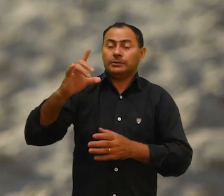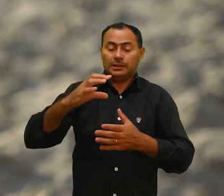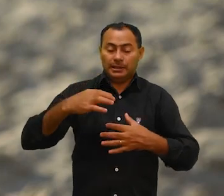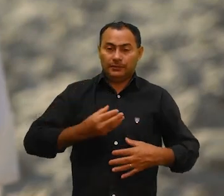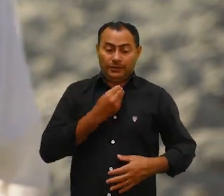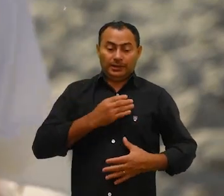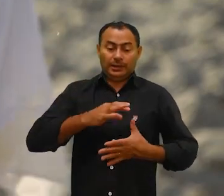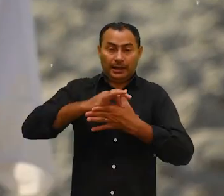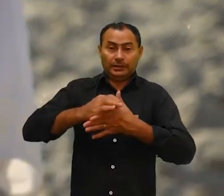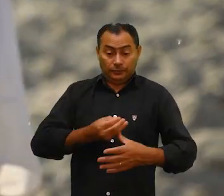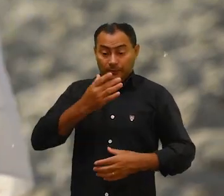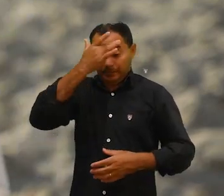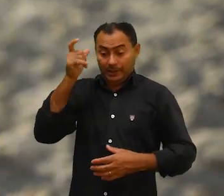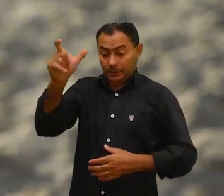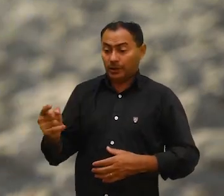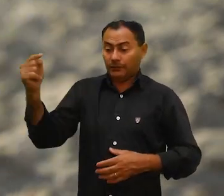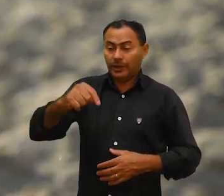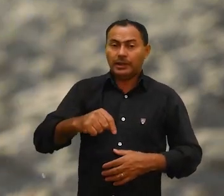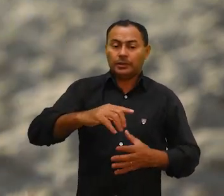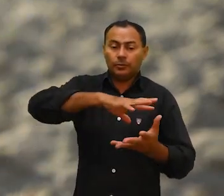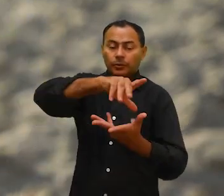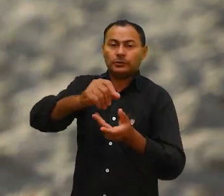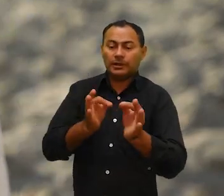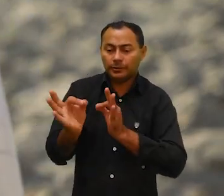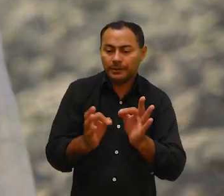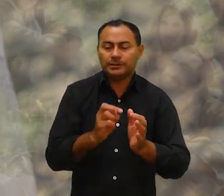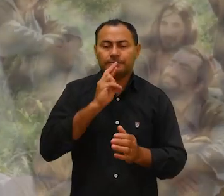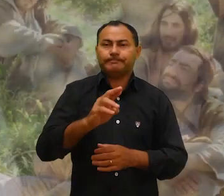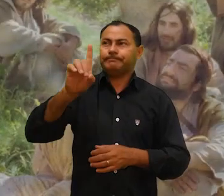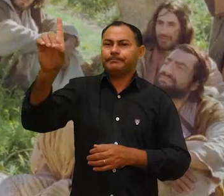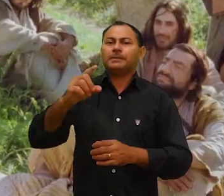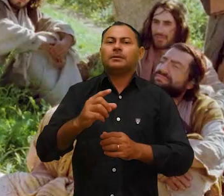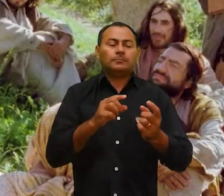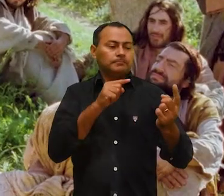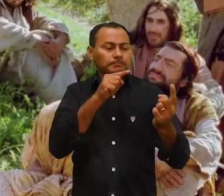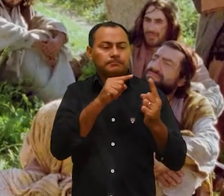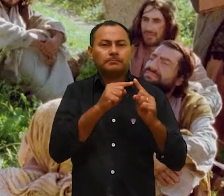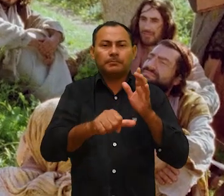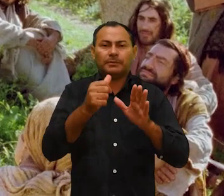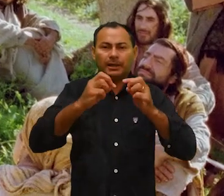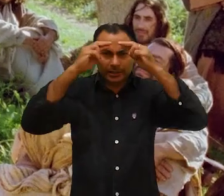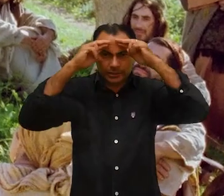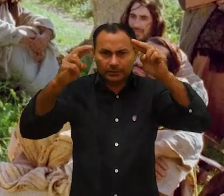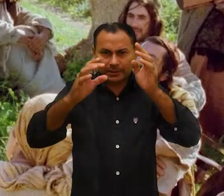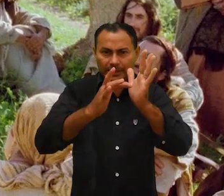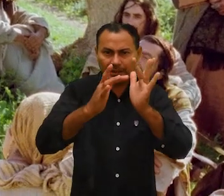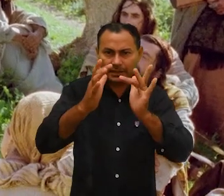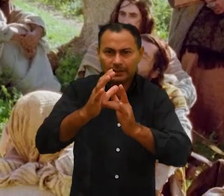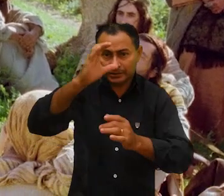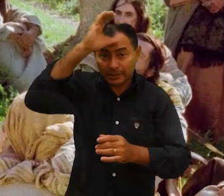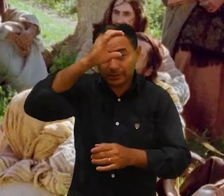em carne. Ele veio ao mundo para ser a solução e a resposta de Deus. O propósito do primeiro retiro cristão